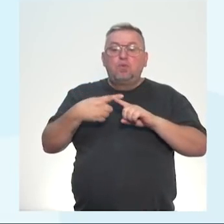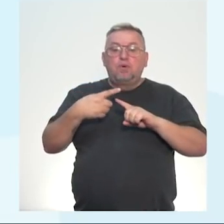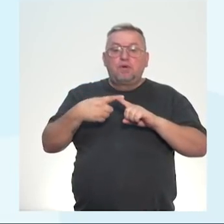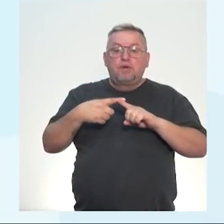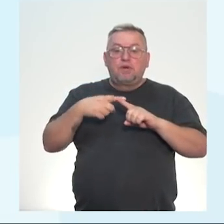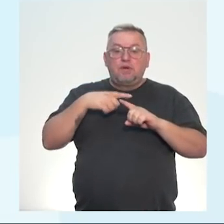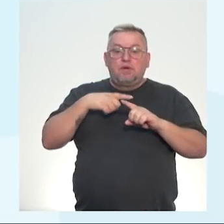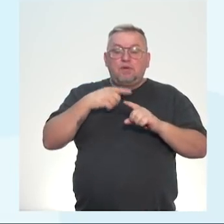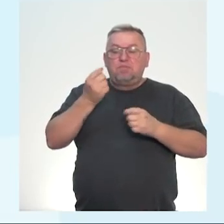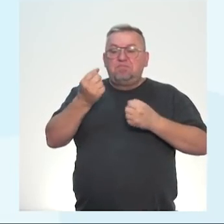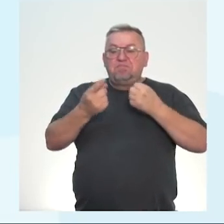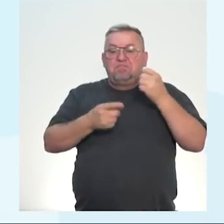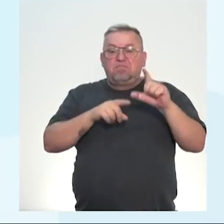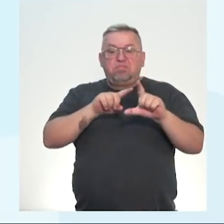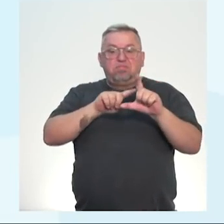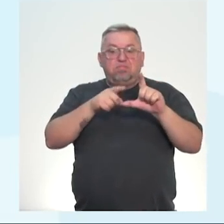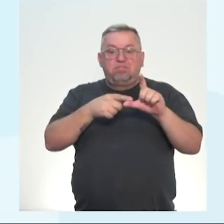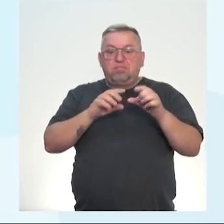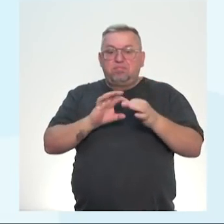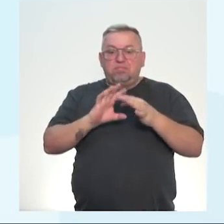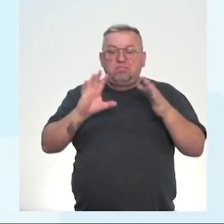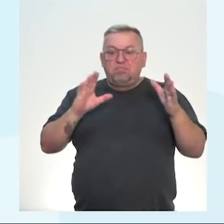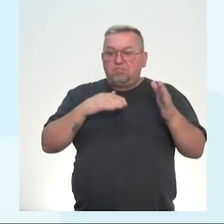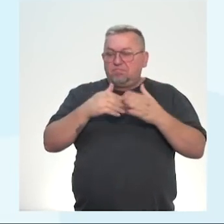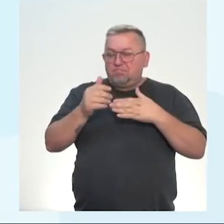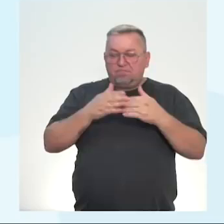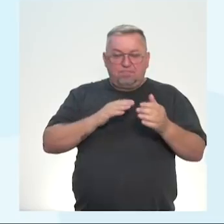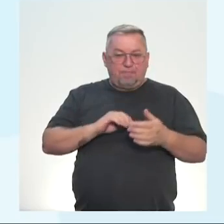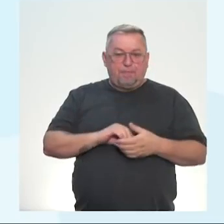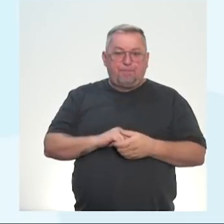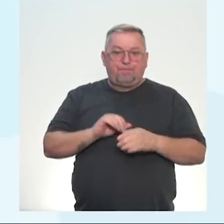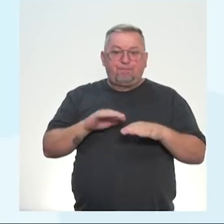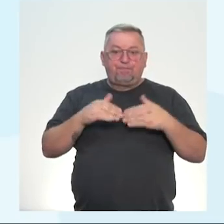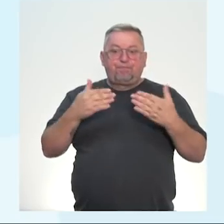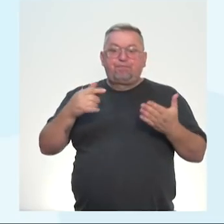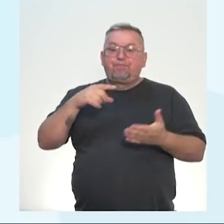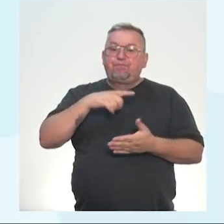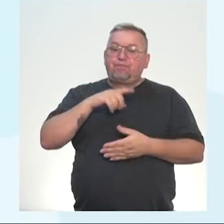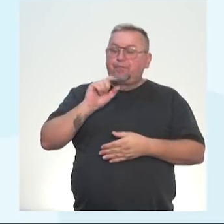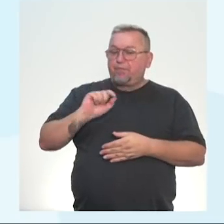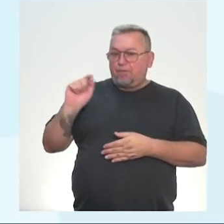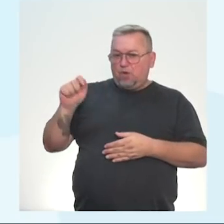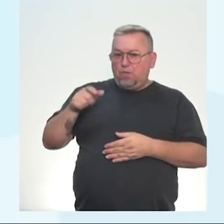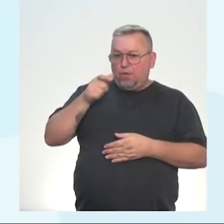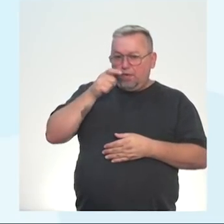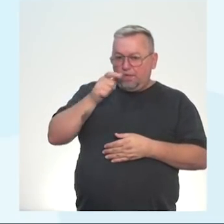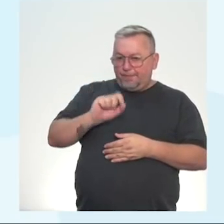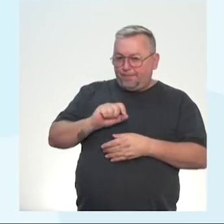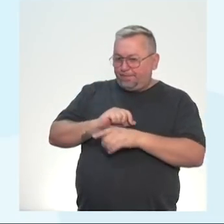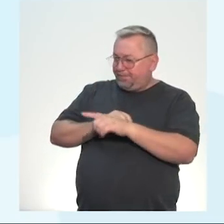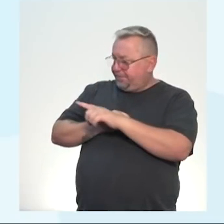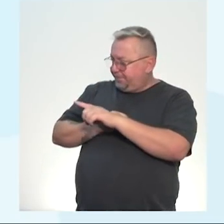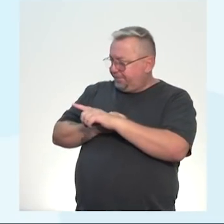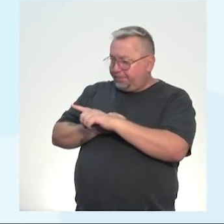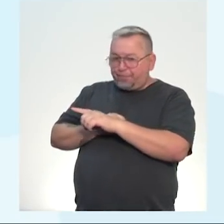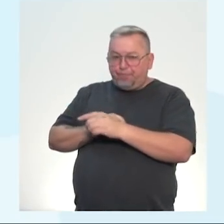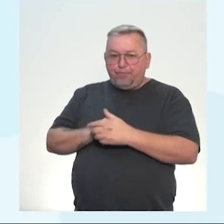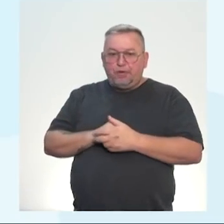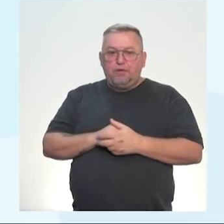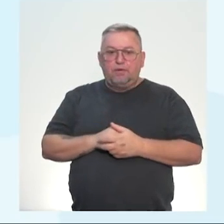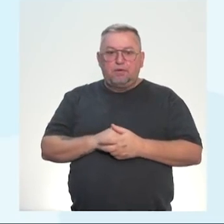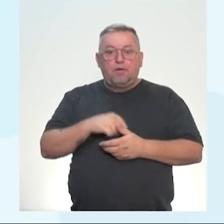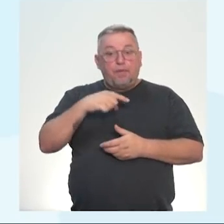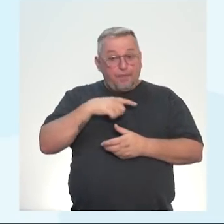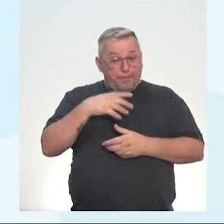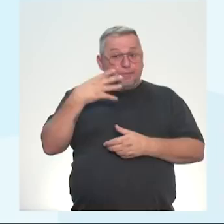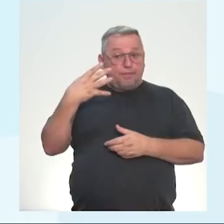aí são aleatórios. São valores aleatórios. Show. Então, o que eu tenho? O que eu posso observar? Eu tenho esse quadrilátero, eu tenho ali